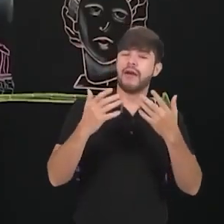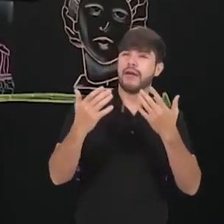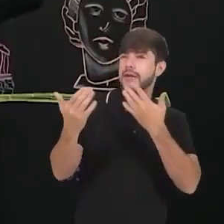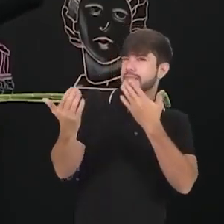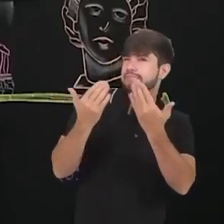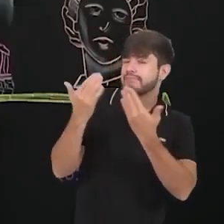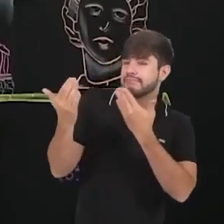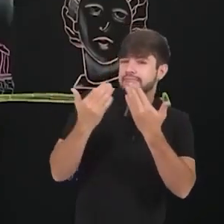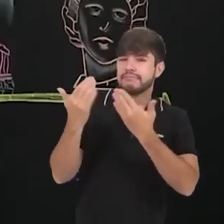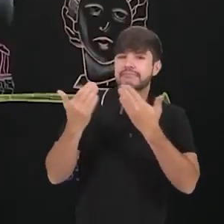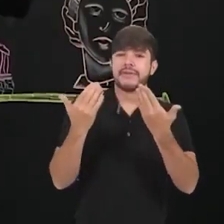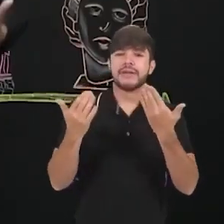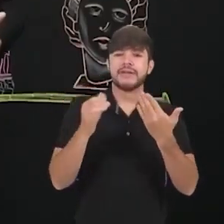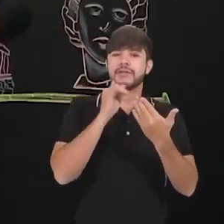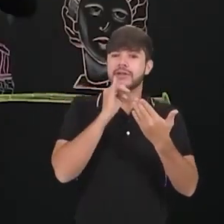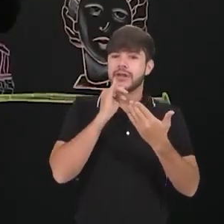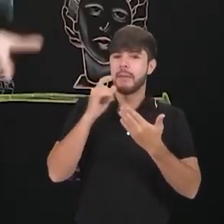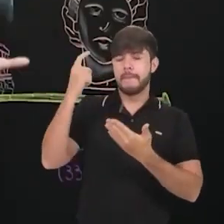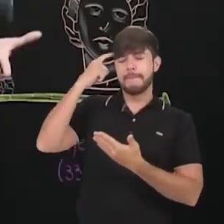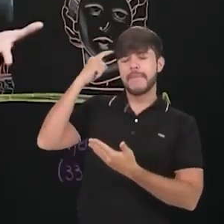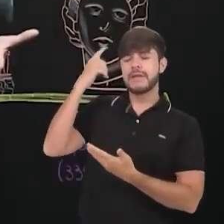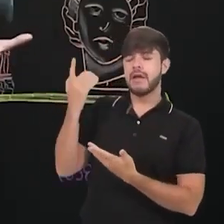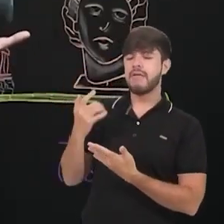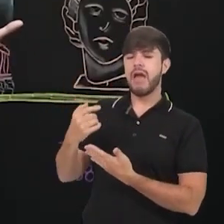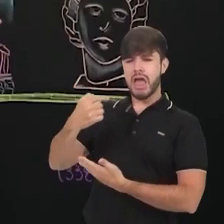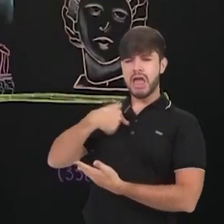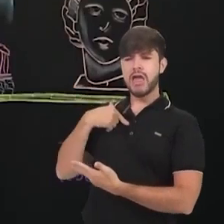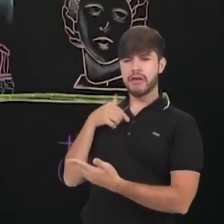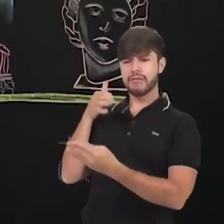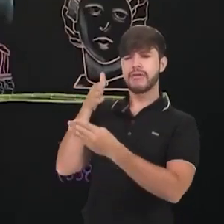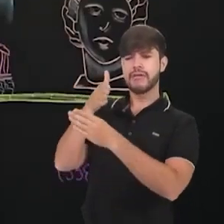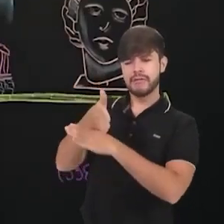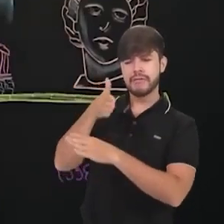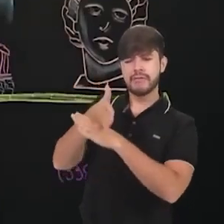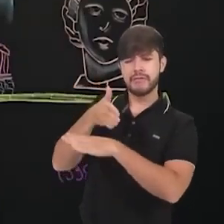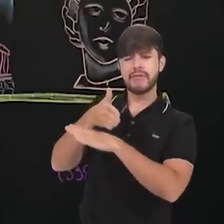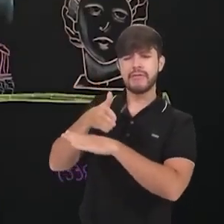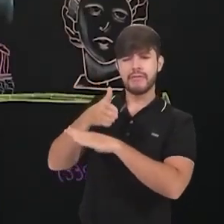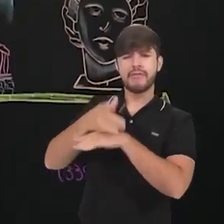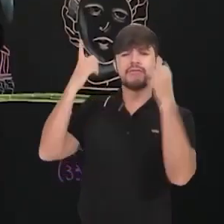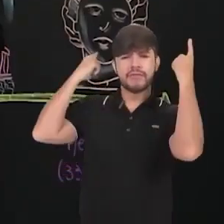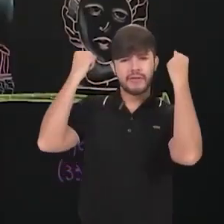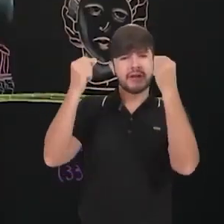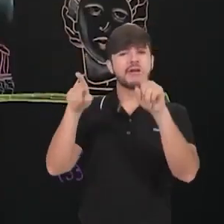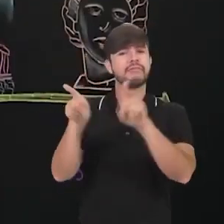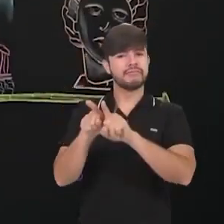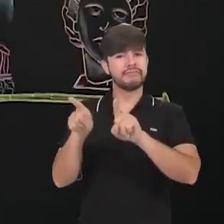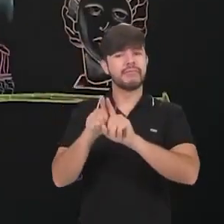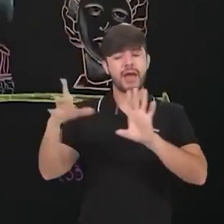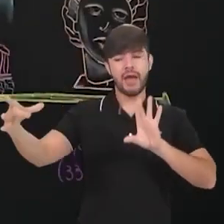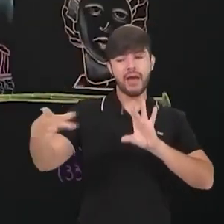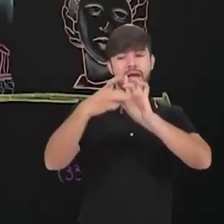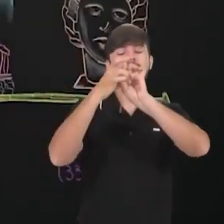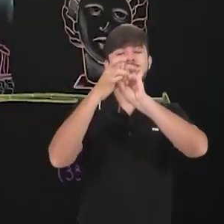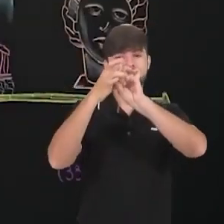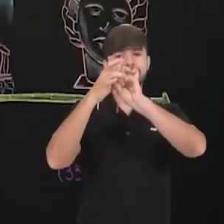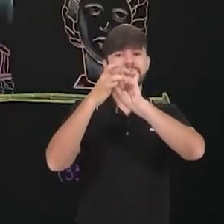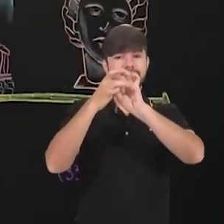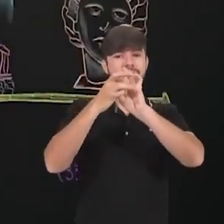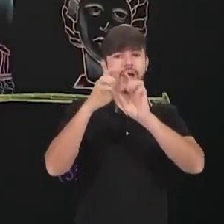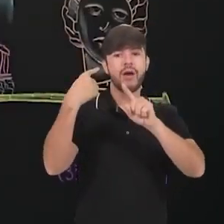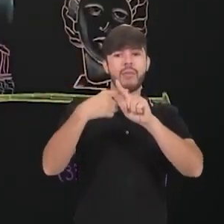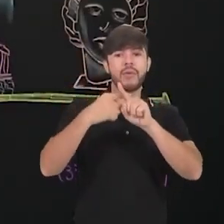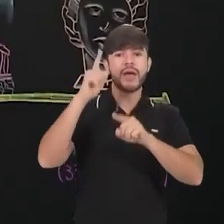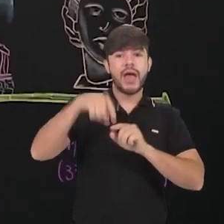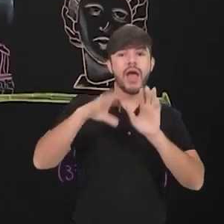elas se entendiam como parte da Grécia. Olha que interessante. Então esse é um conceito muito próprio